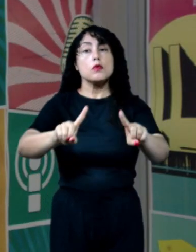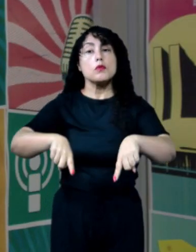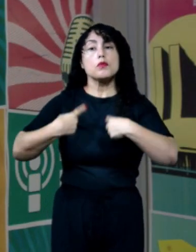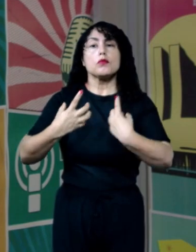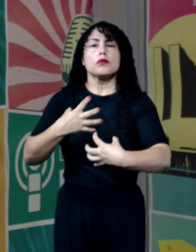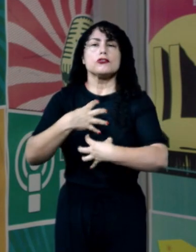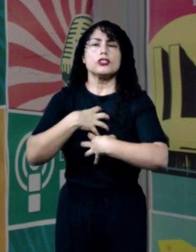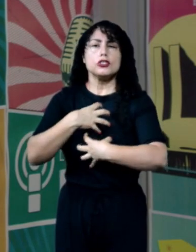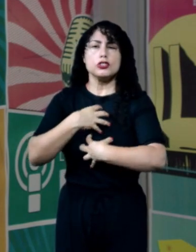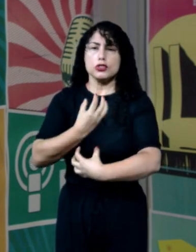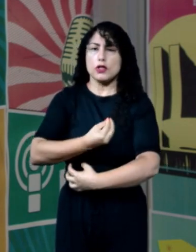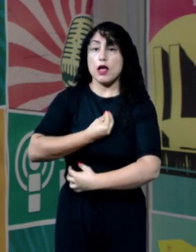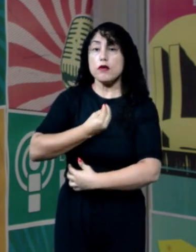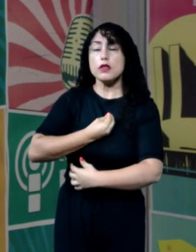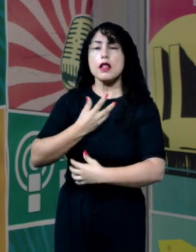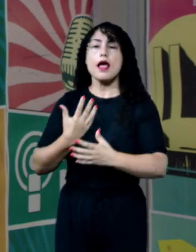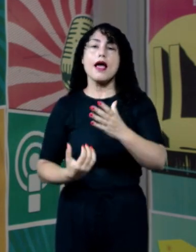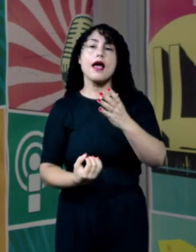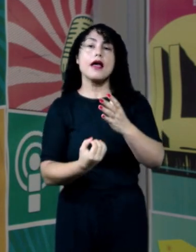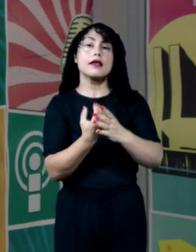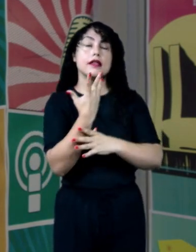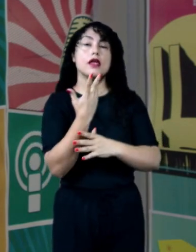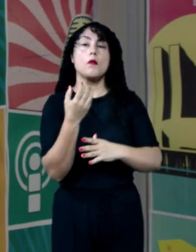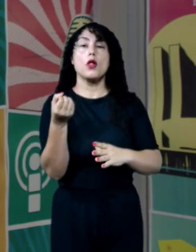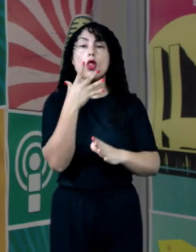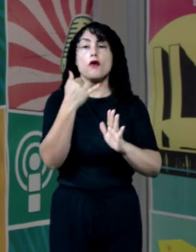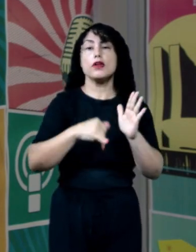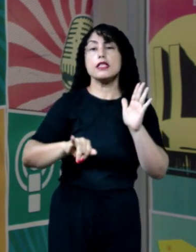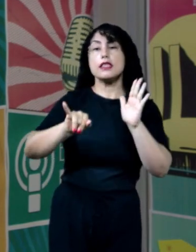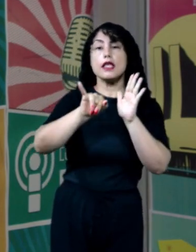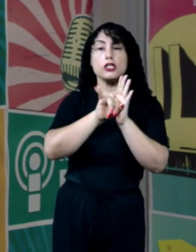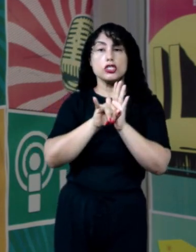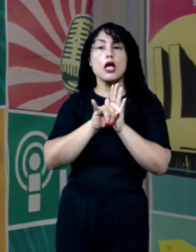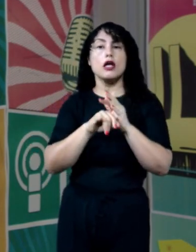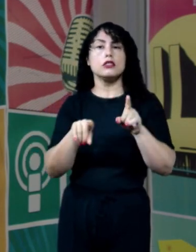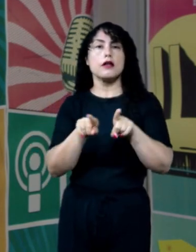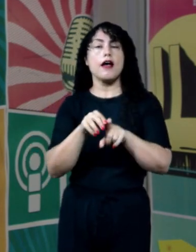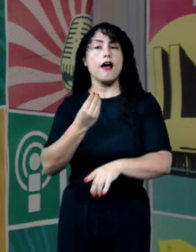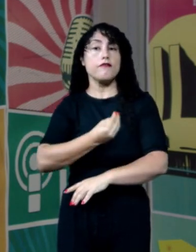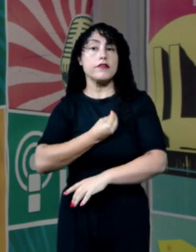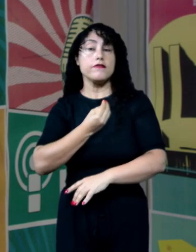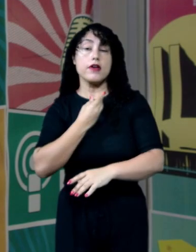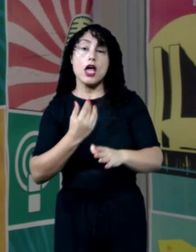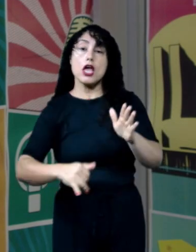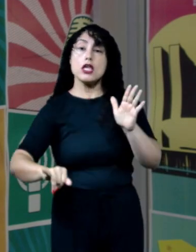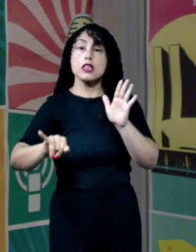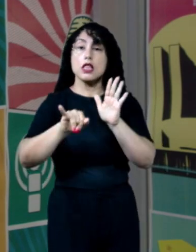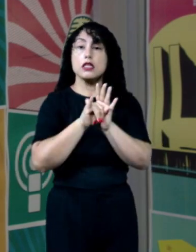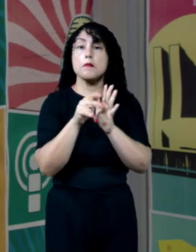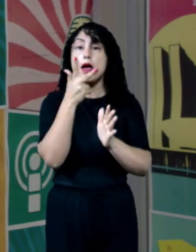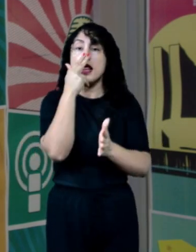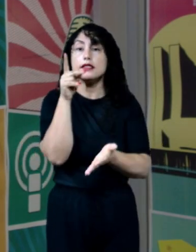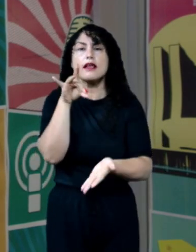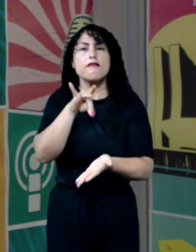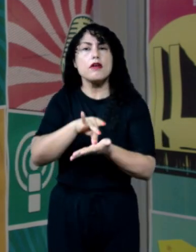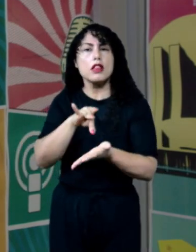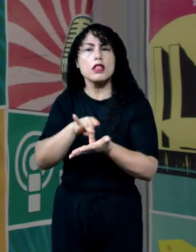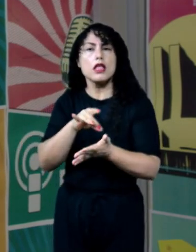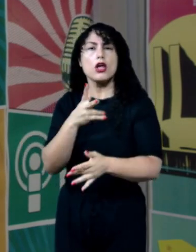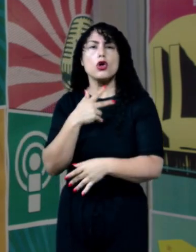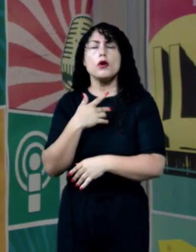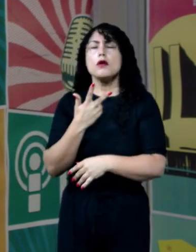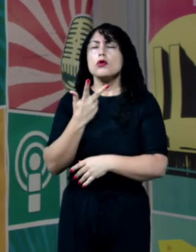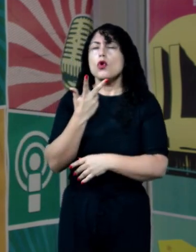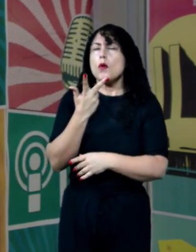Ela passa a criar uma nova identidade, ela passa até mesmo a viver aquela identidade como se fosse real. Ela cria, vamos dizer assim,